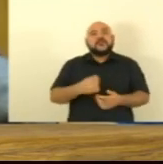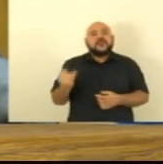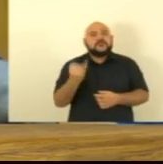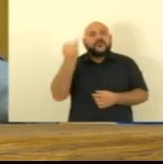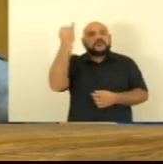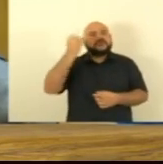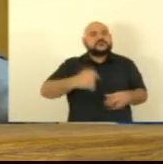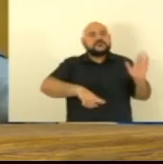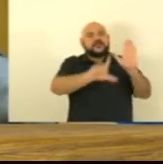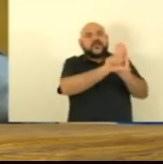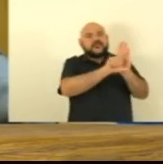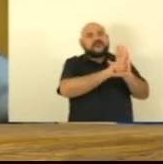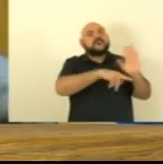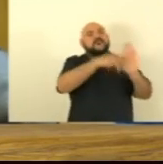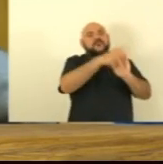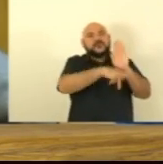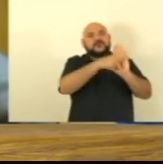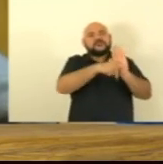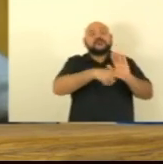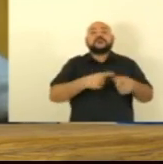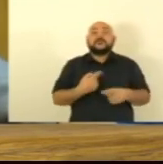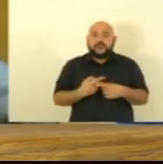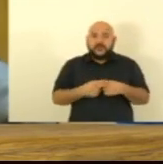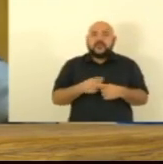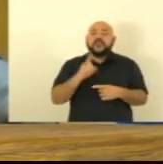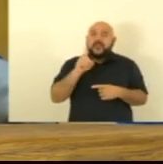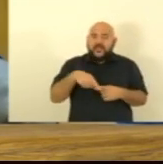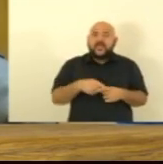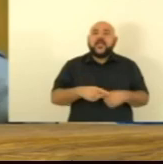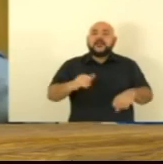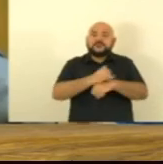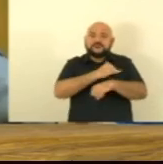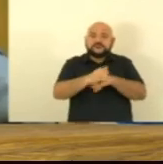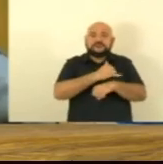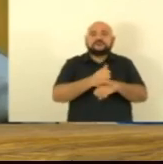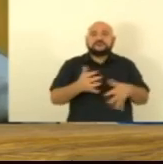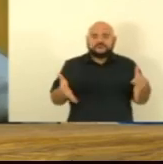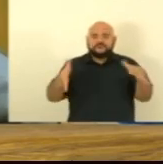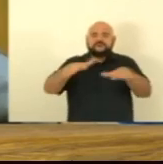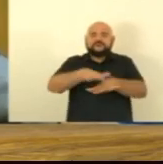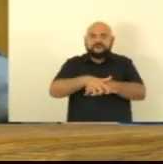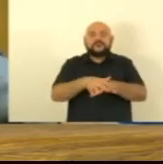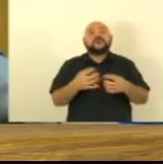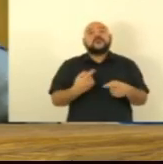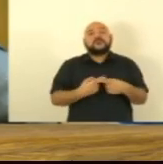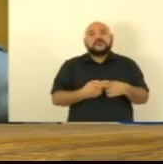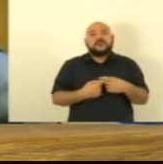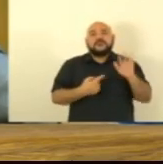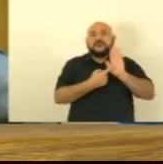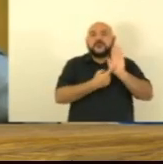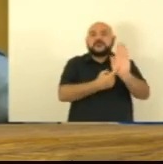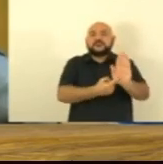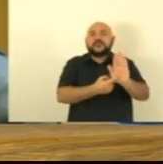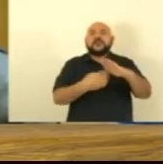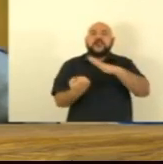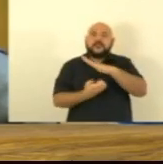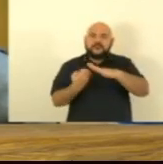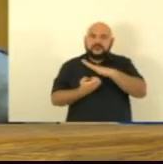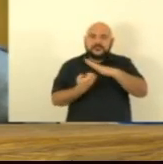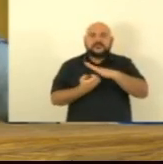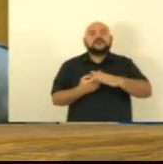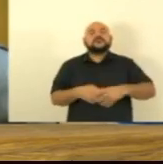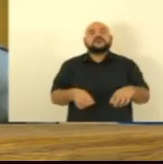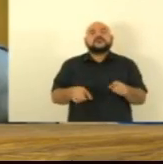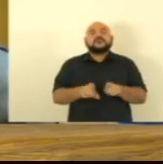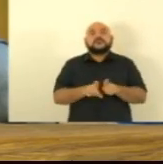lei. É uma forma de inclusão, é uma forma de mostrar às empresas